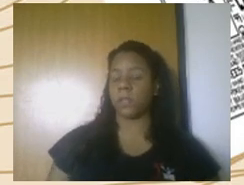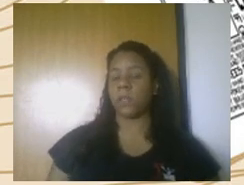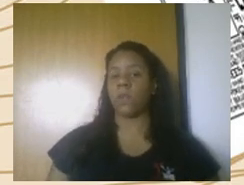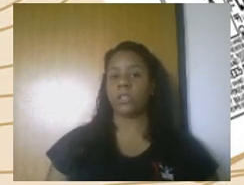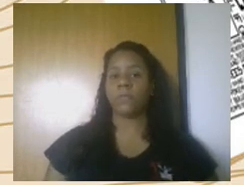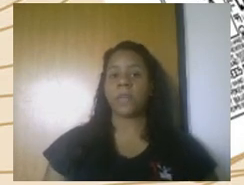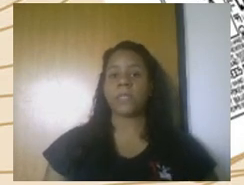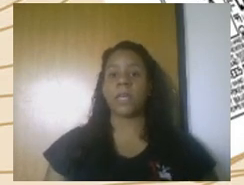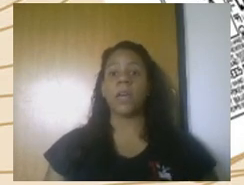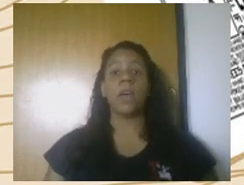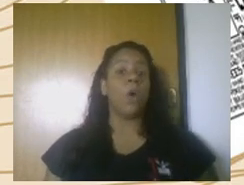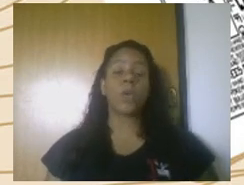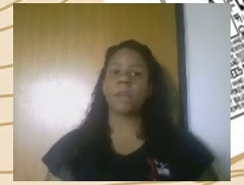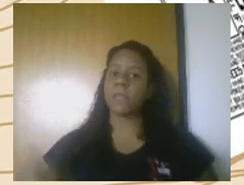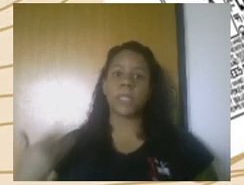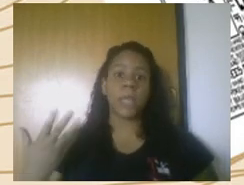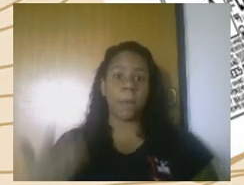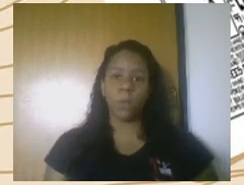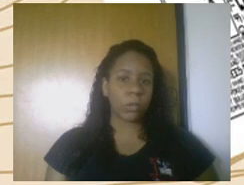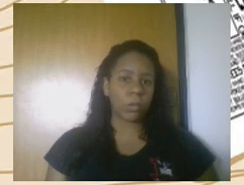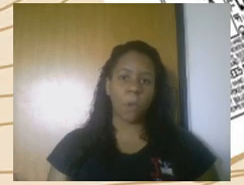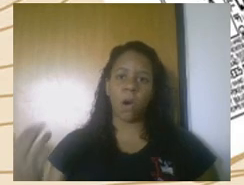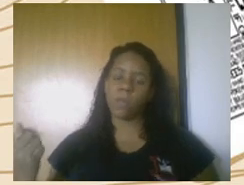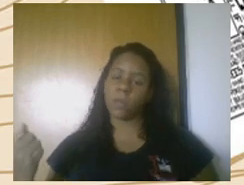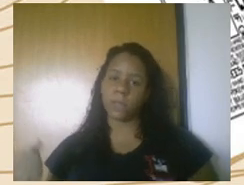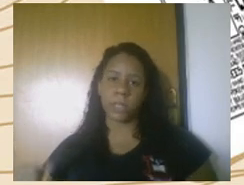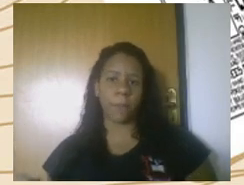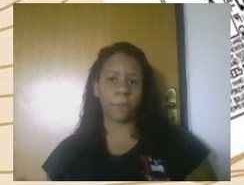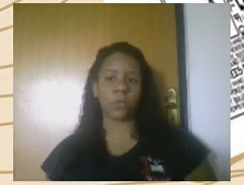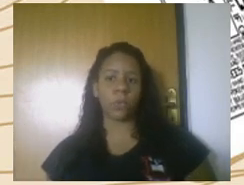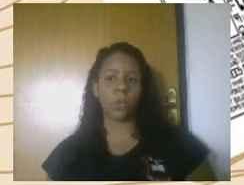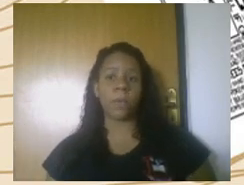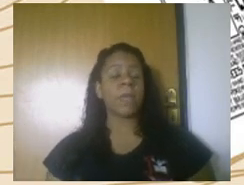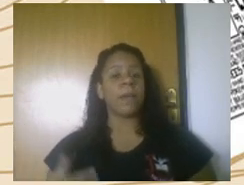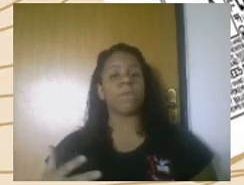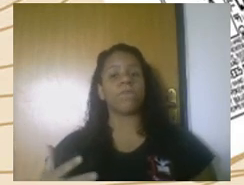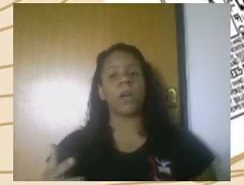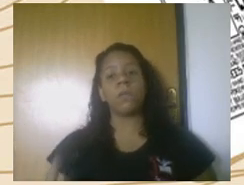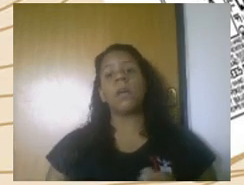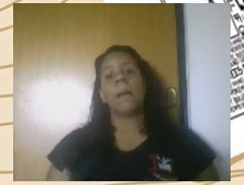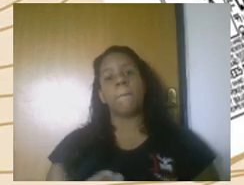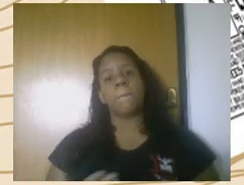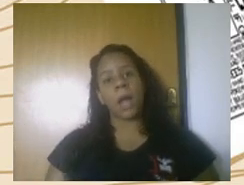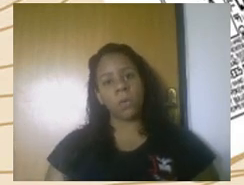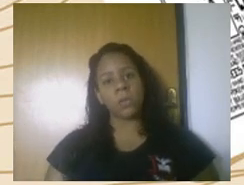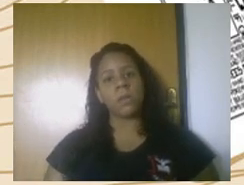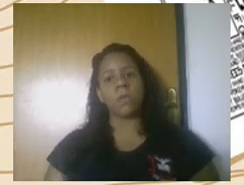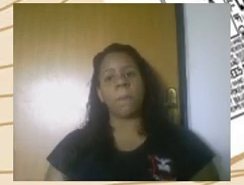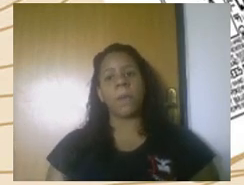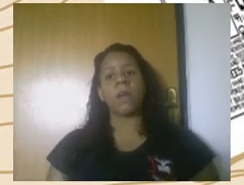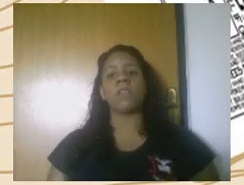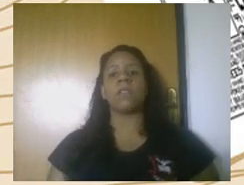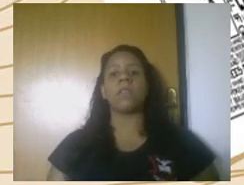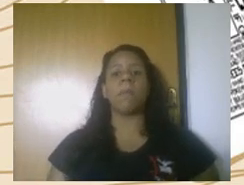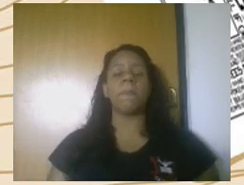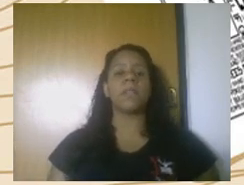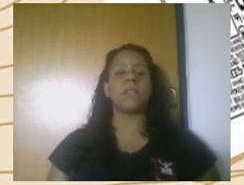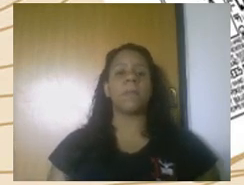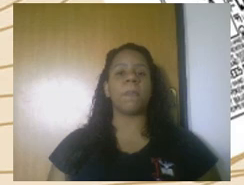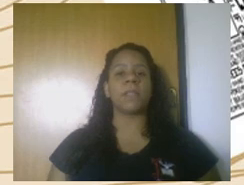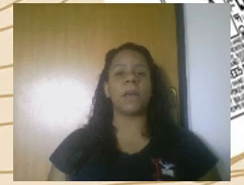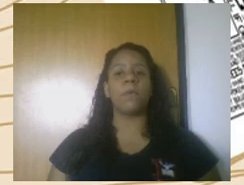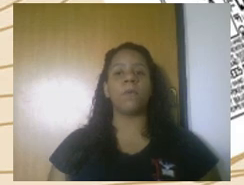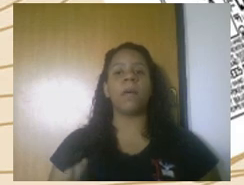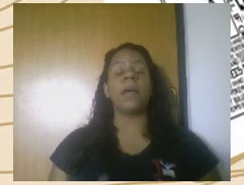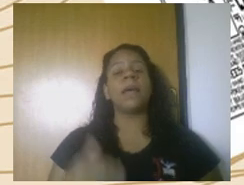coisas que você gosta de fazer, o que você é muito bom, o que você é muito ruim. Então, para conseguir um emprego, você também